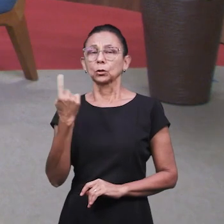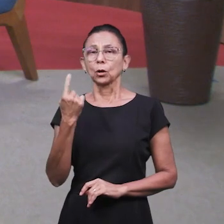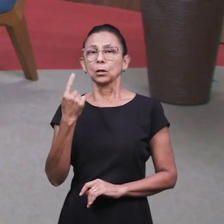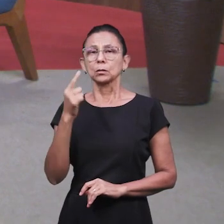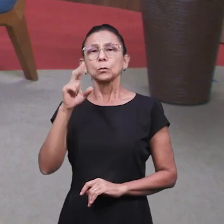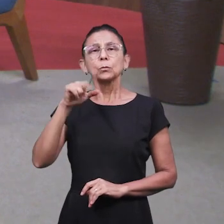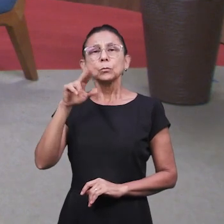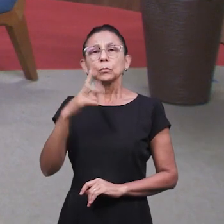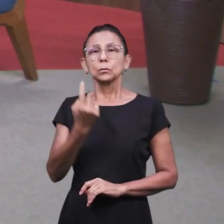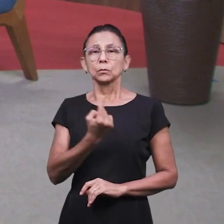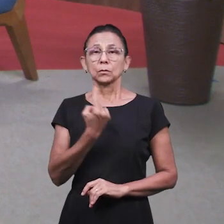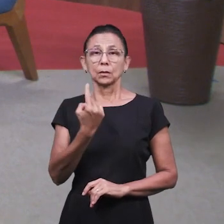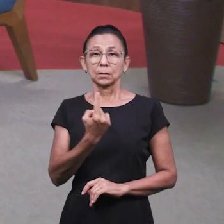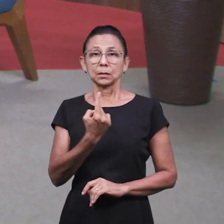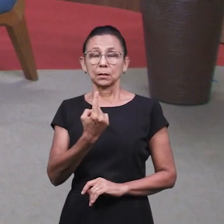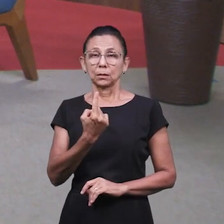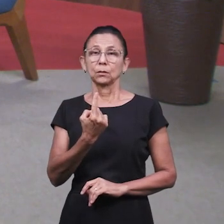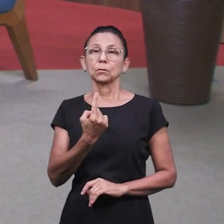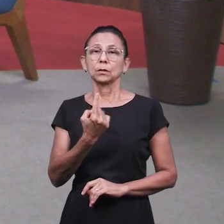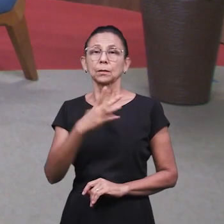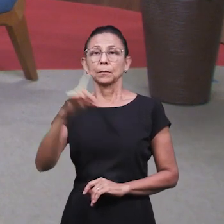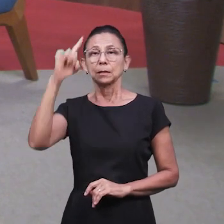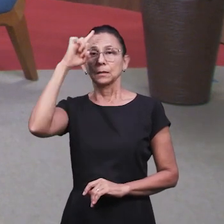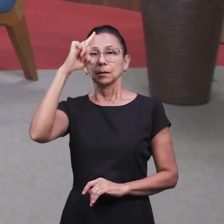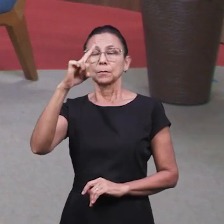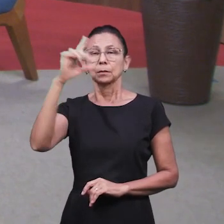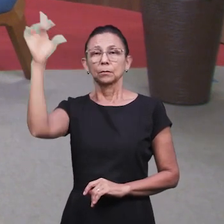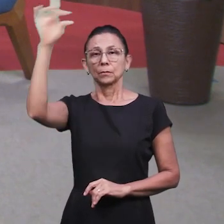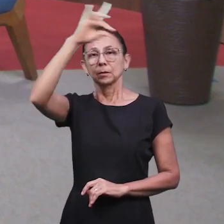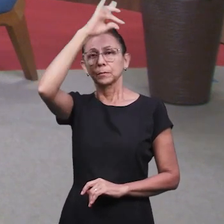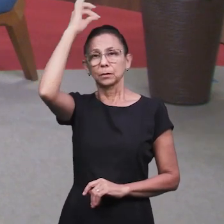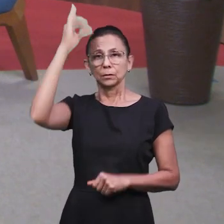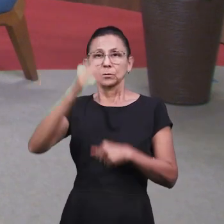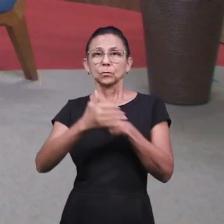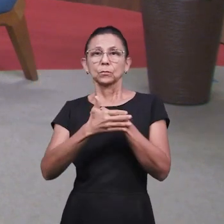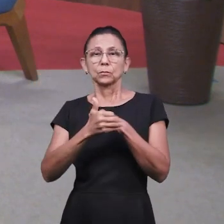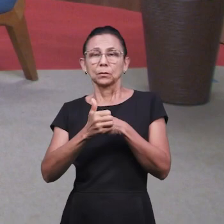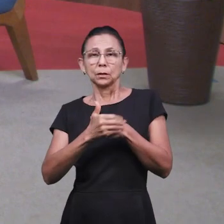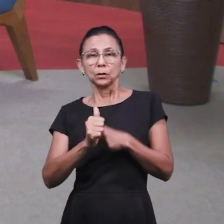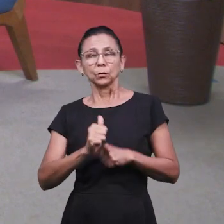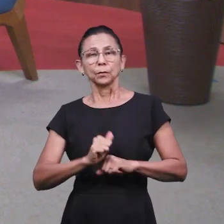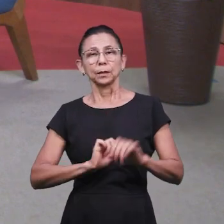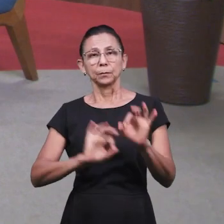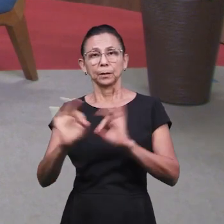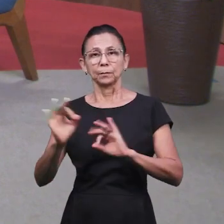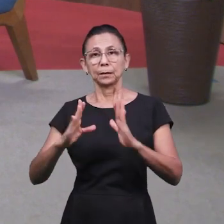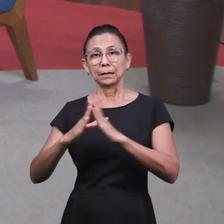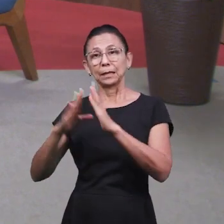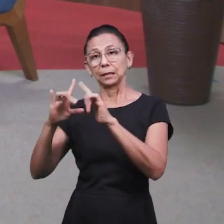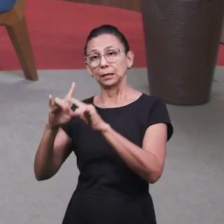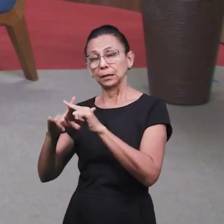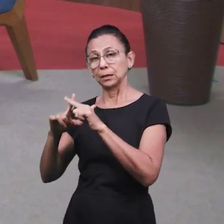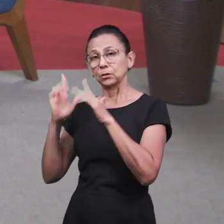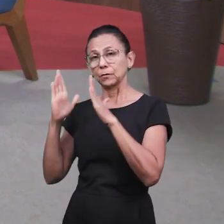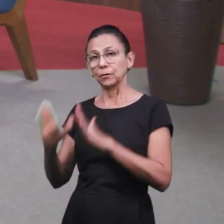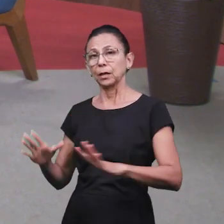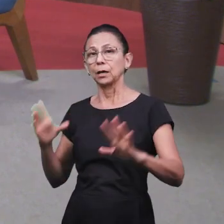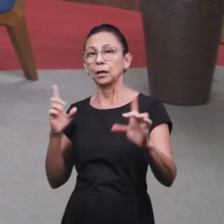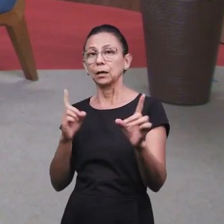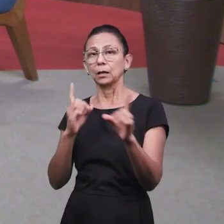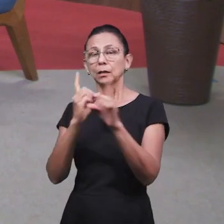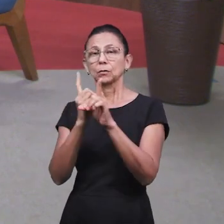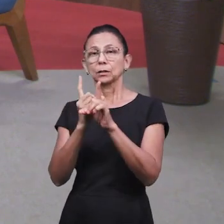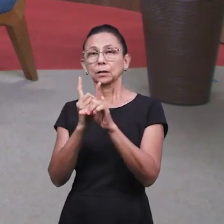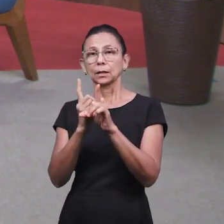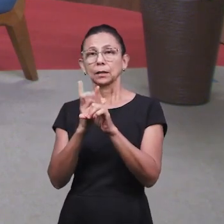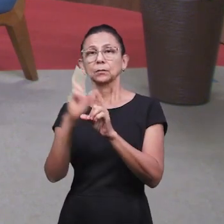por objetivo conduzir a igreja amada ao encontro do noivo, que é o Senhor Jesus. E a percepção da